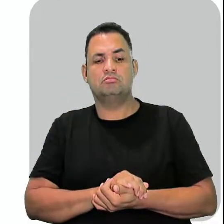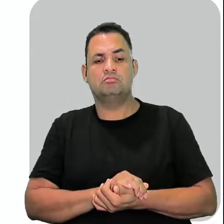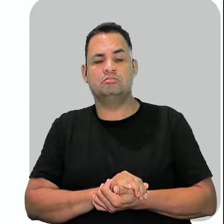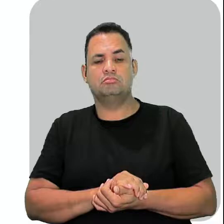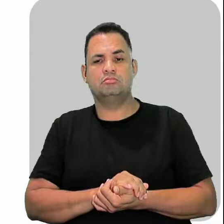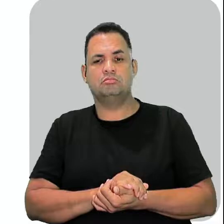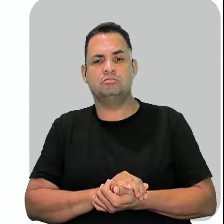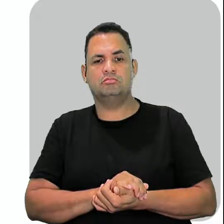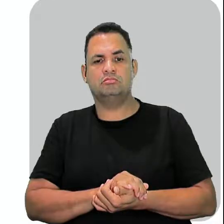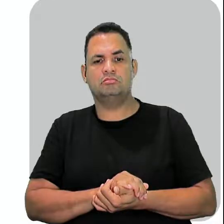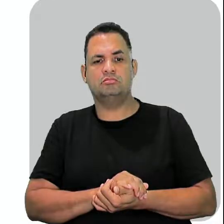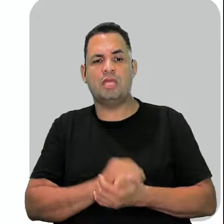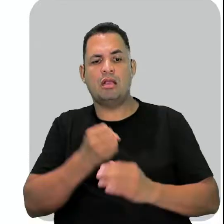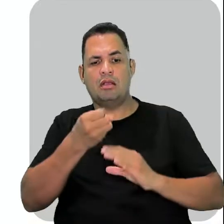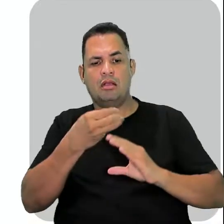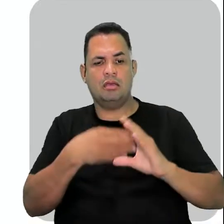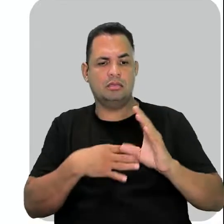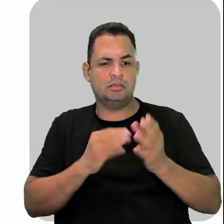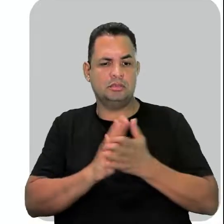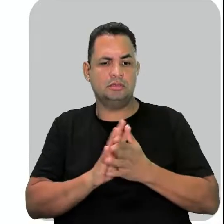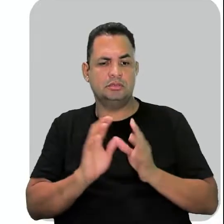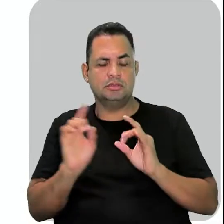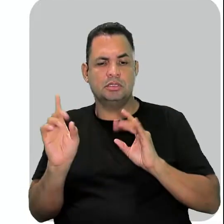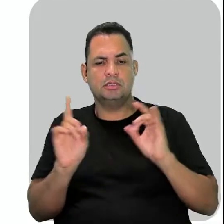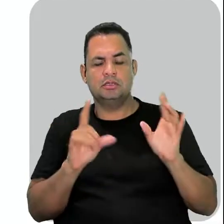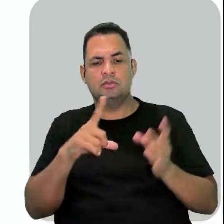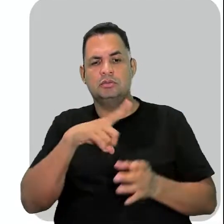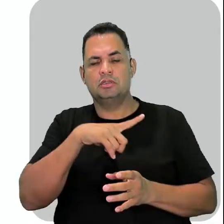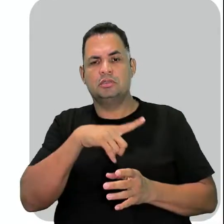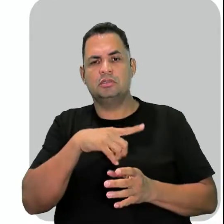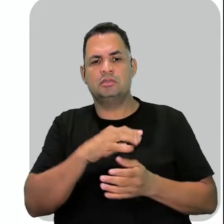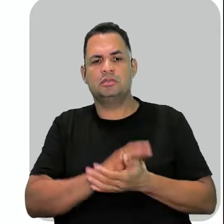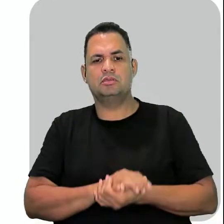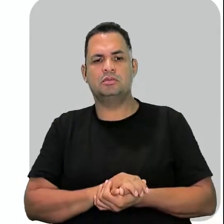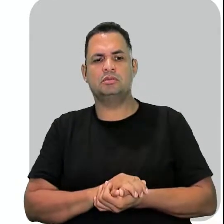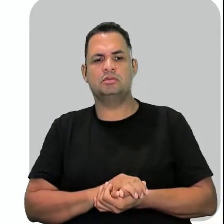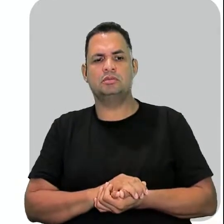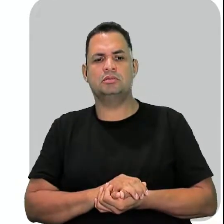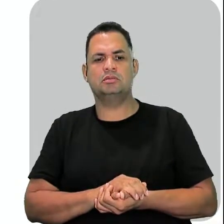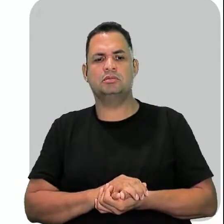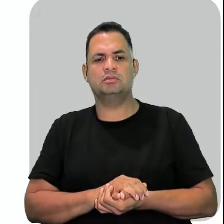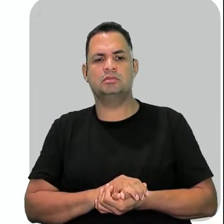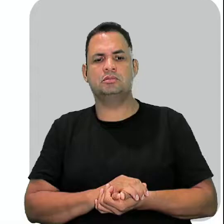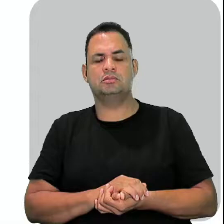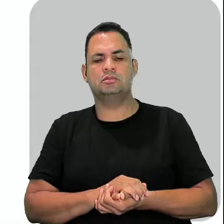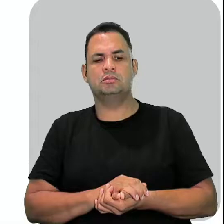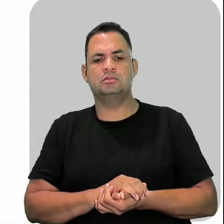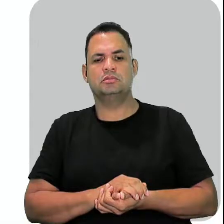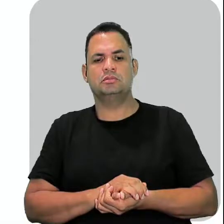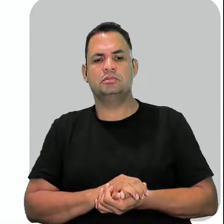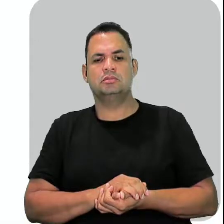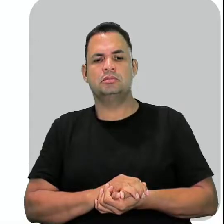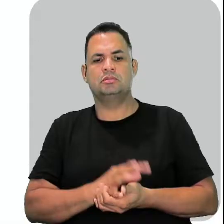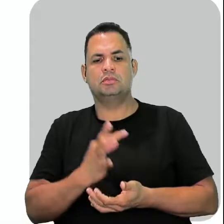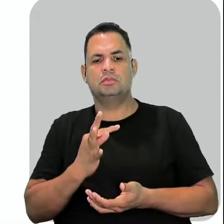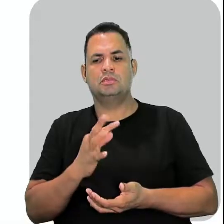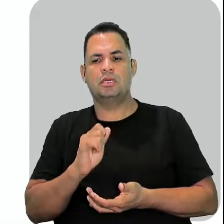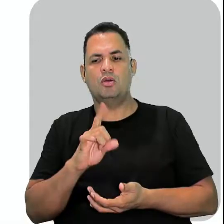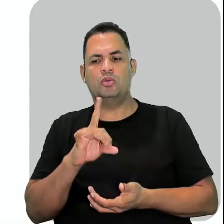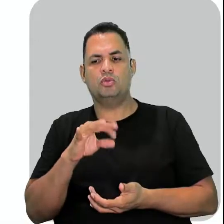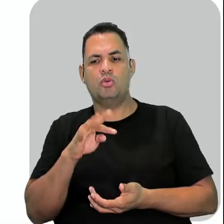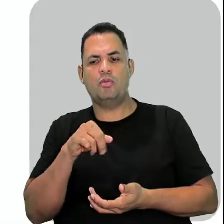estar na função que vai ser diferente. Outra também que não está aqui, mas é muito importante, é a